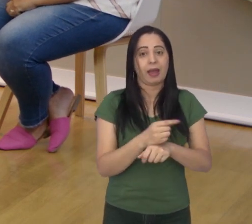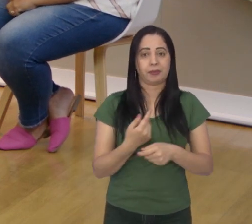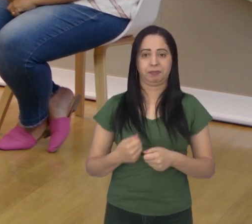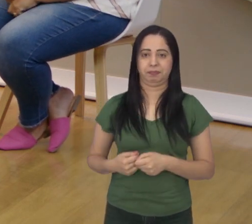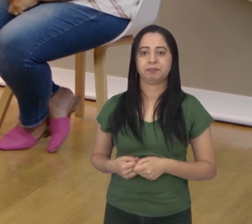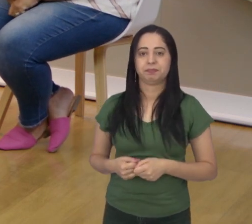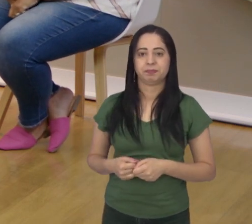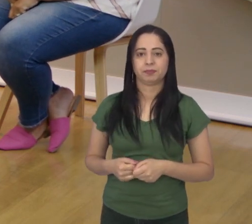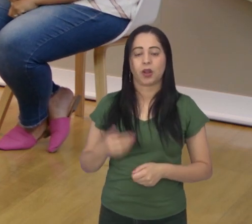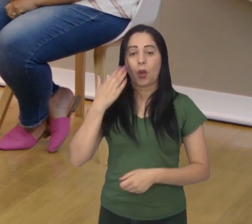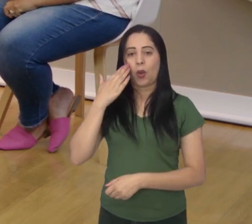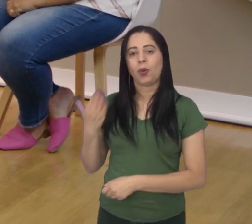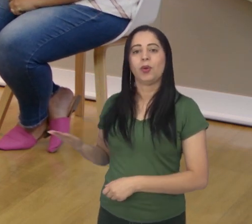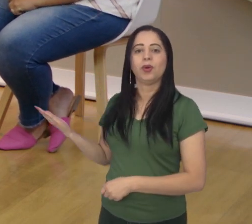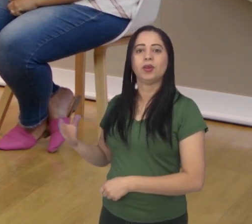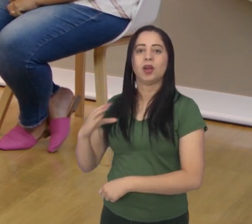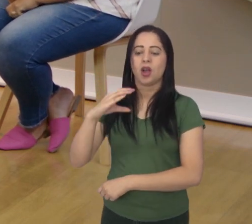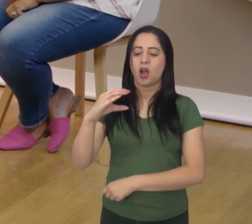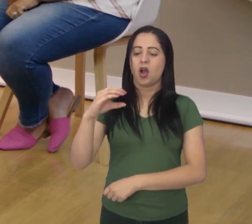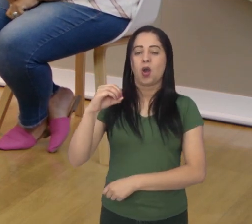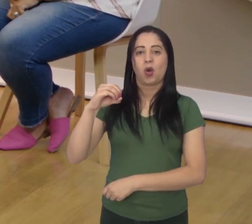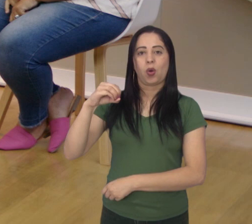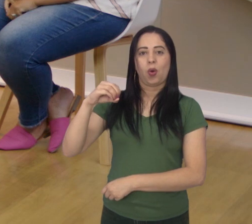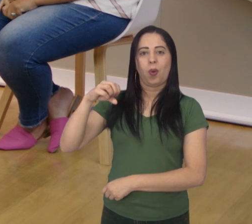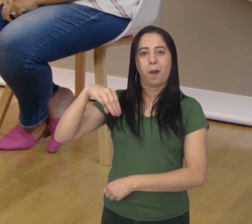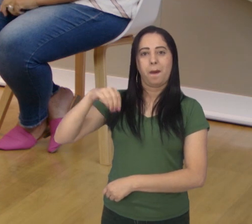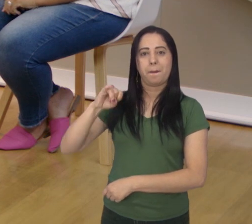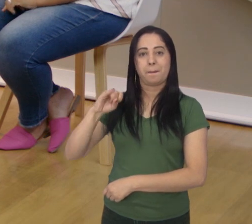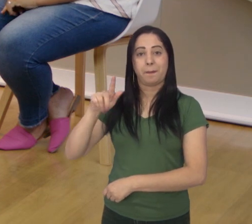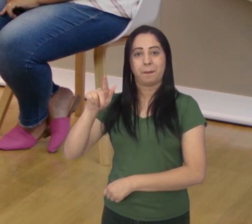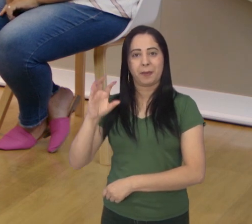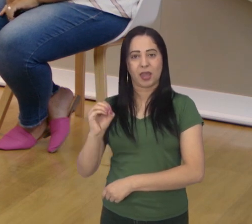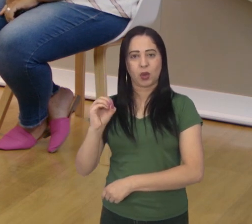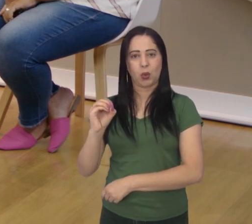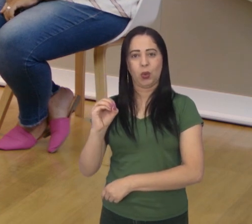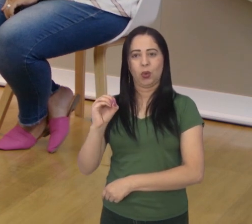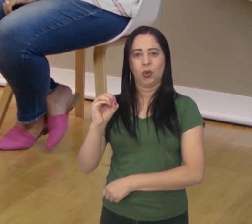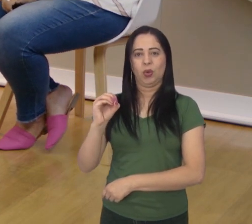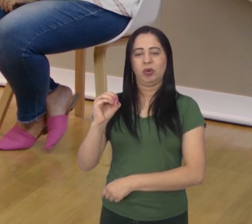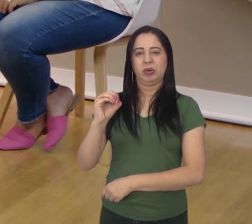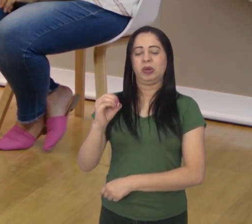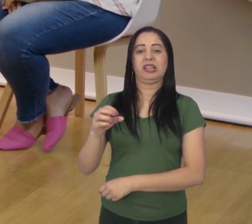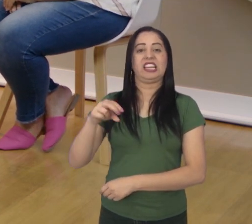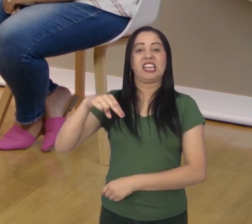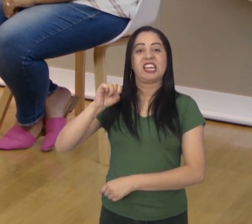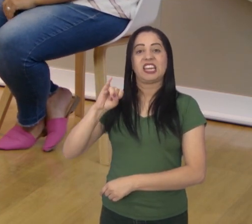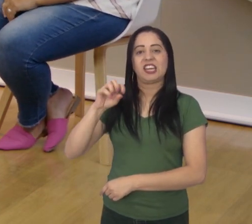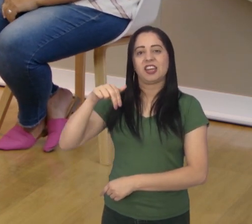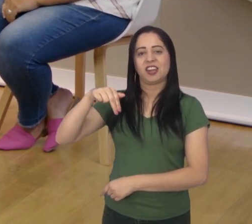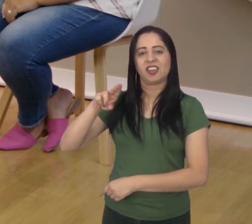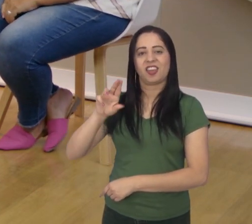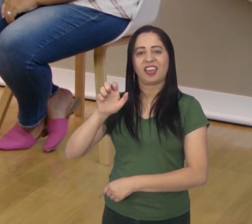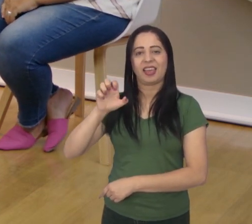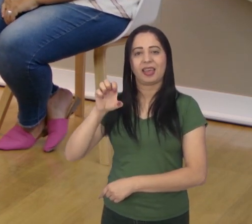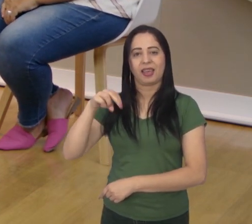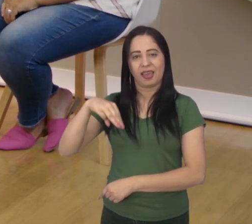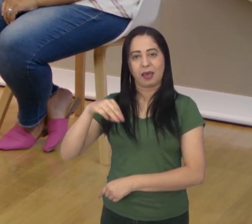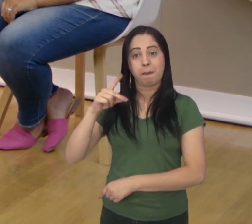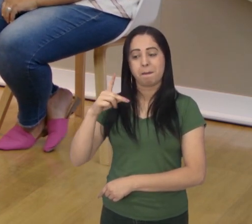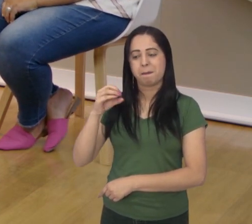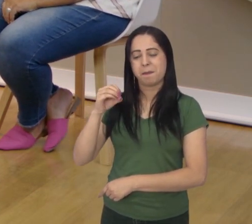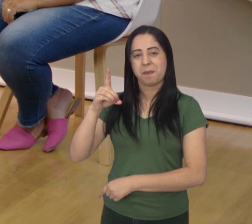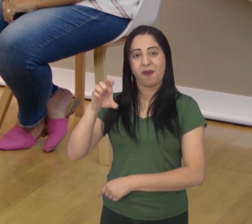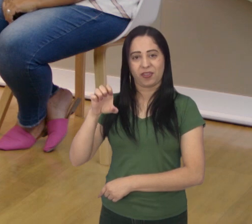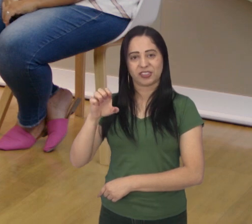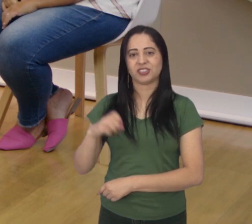de olho. Vamos lá, tem mais algumas aqui. Comigo ninguém pode, o só nome o já nome. diz. Não precisa falar mais nada, mas é linda. É linda, é linda, é